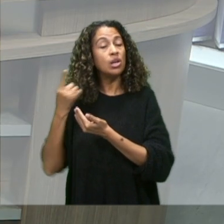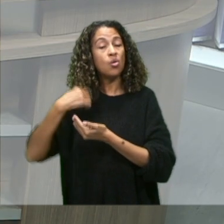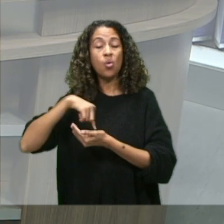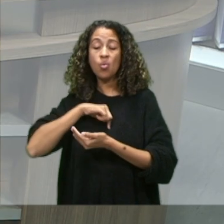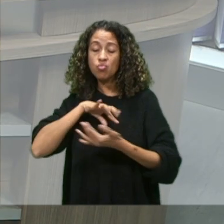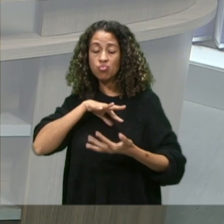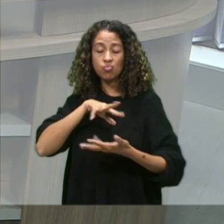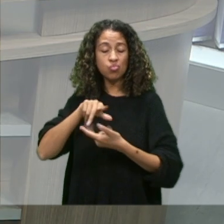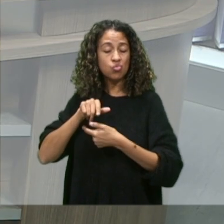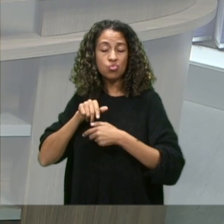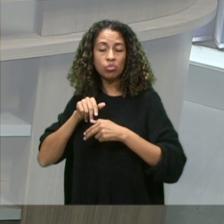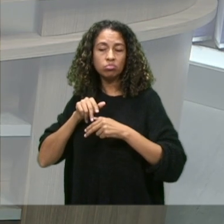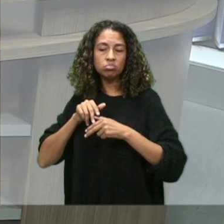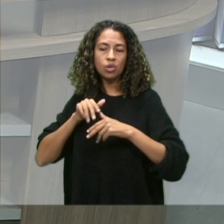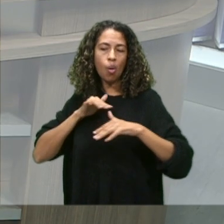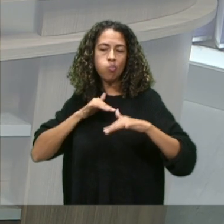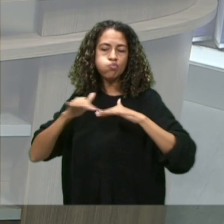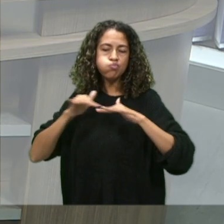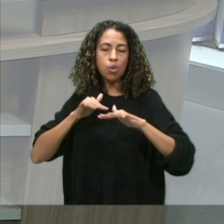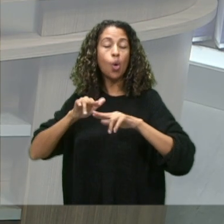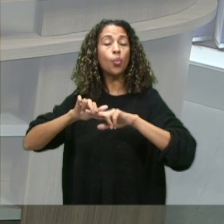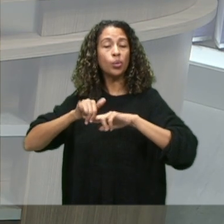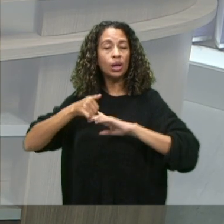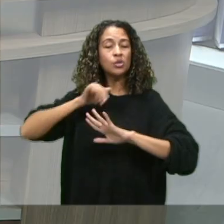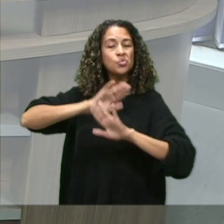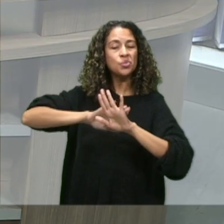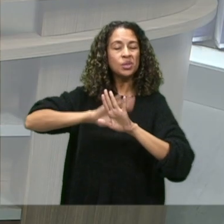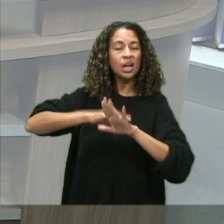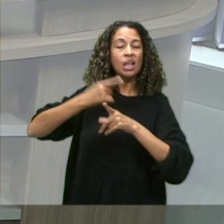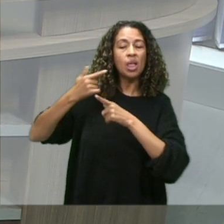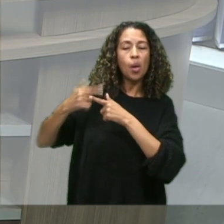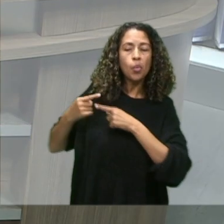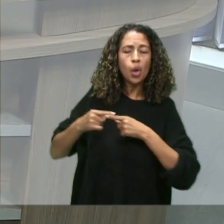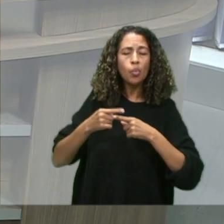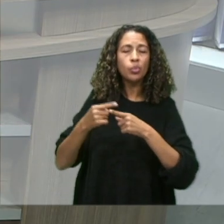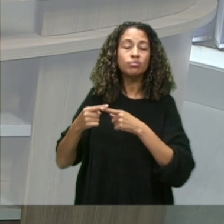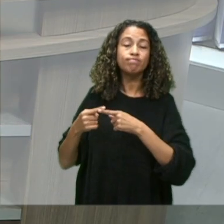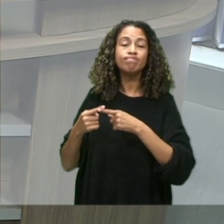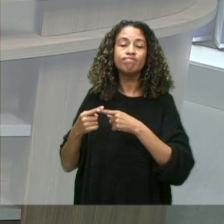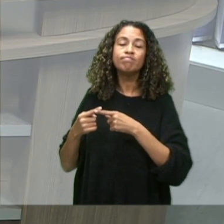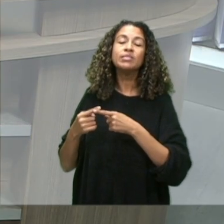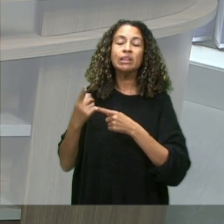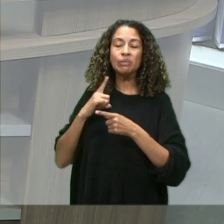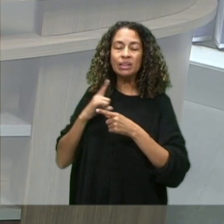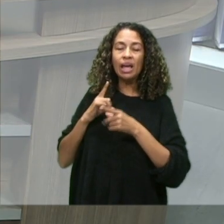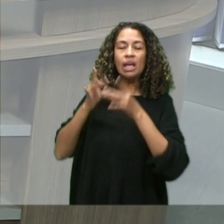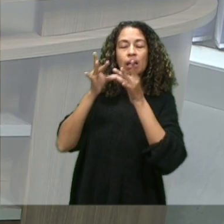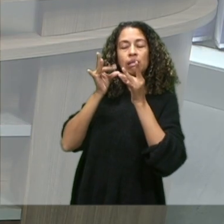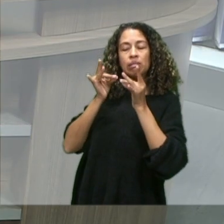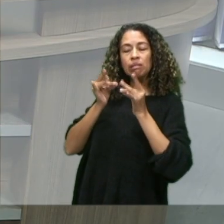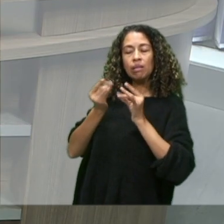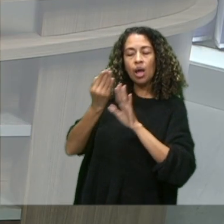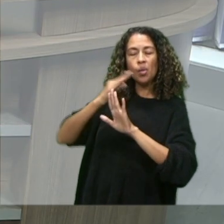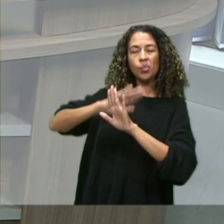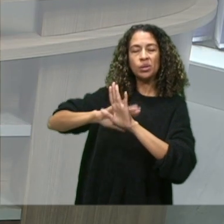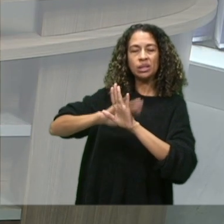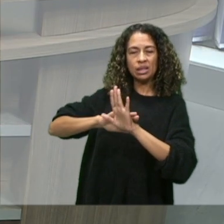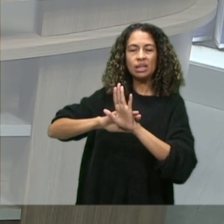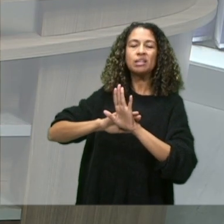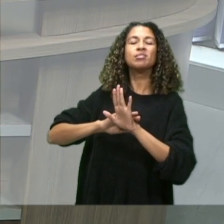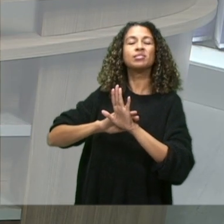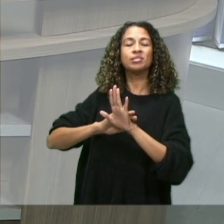mundo. Então, tem algumas interpretações minhas que vão entrando também, a partir do que eu vou observando como